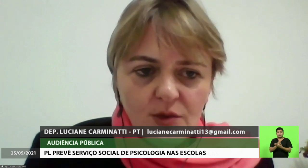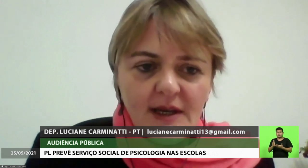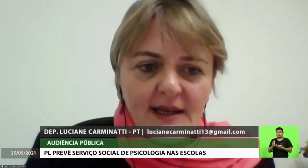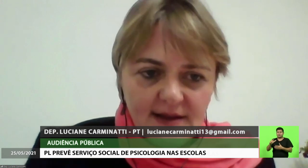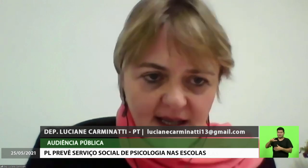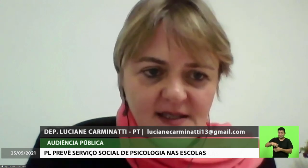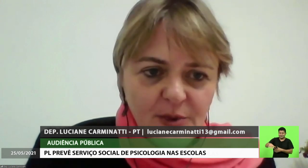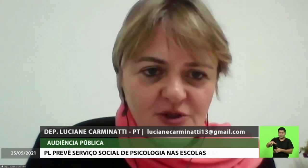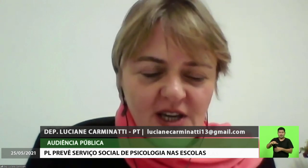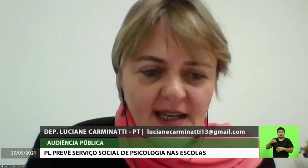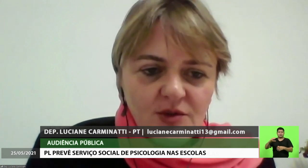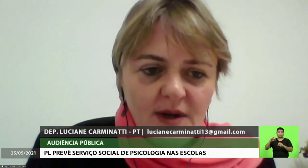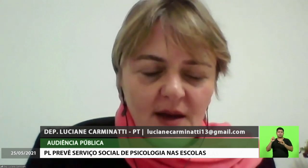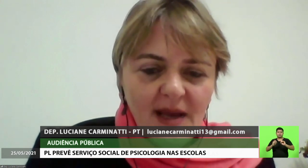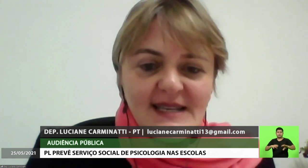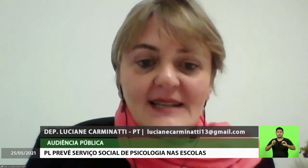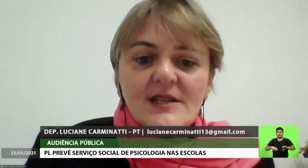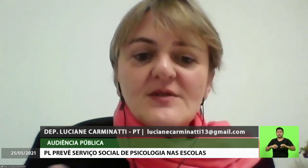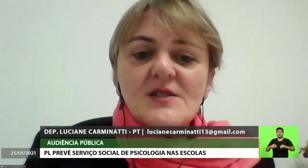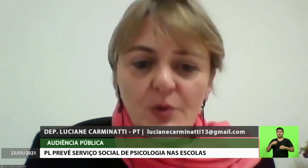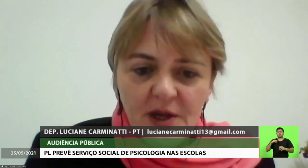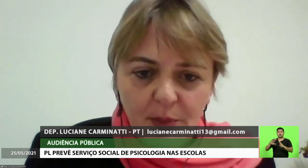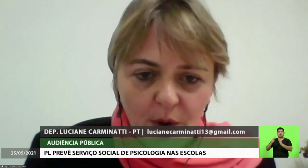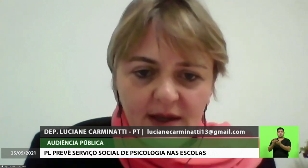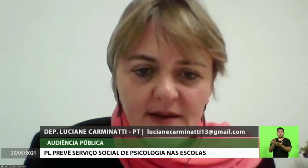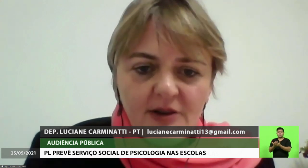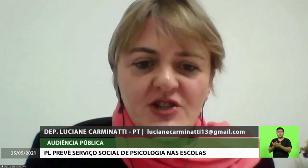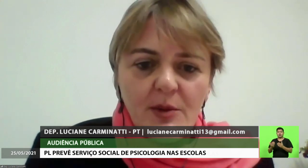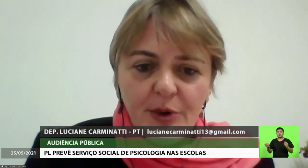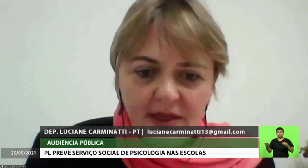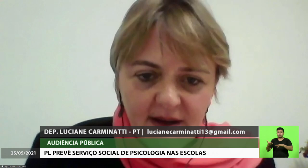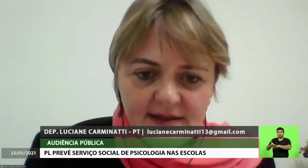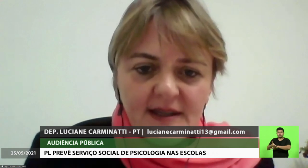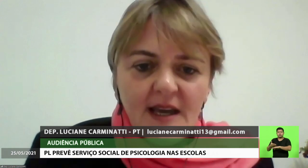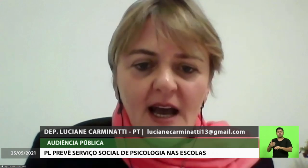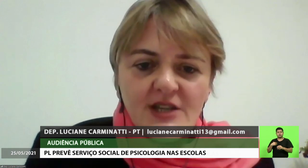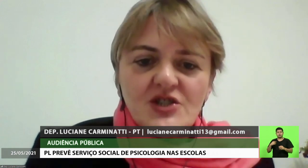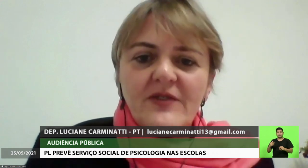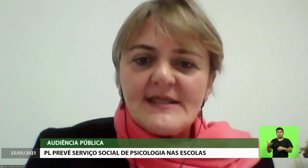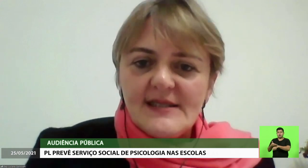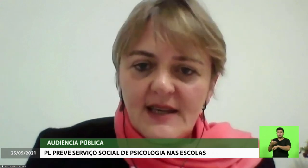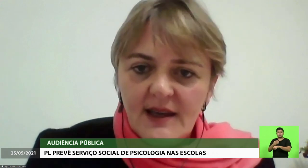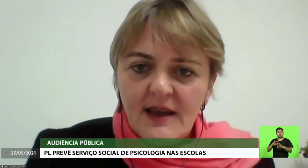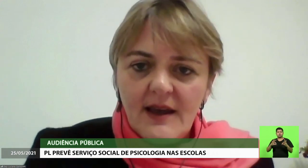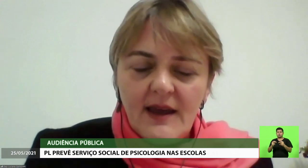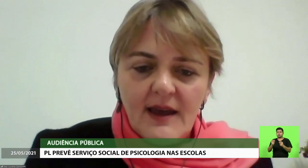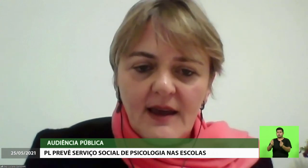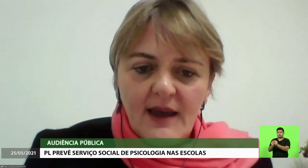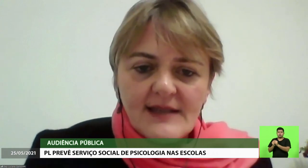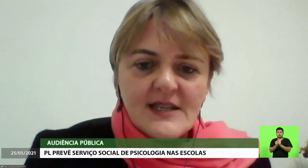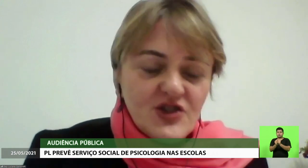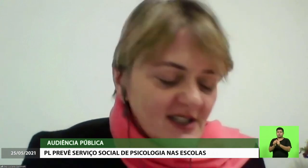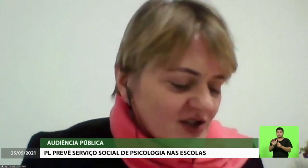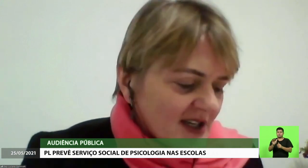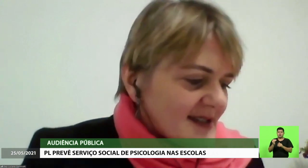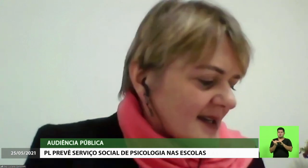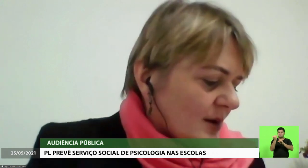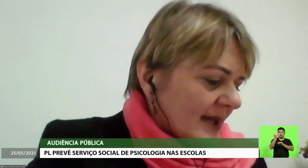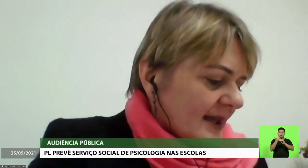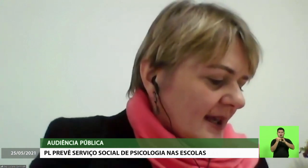da educação, nesse projeto, mas elas não se sobrepõem, né? Eu acho que é importante a gente fazer